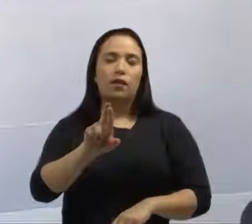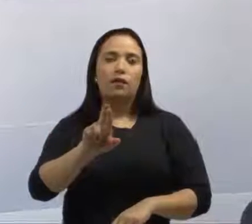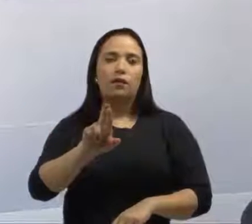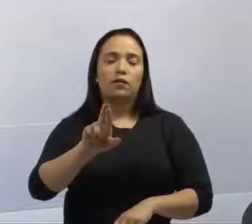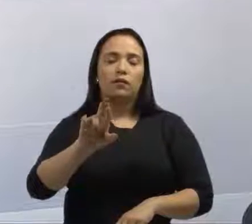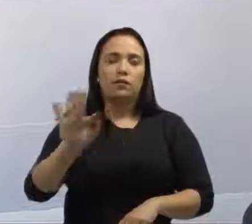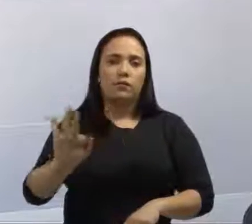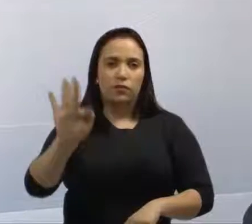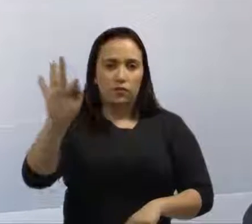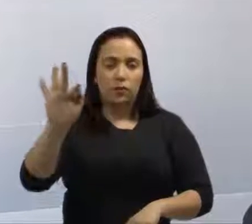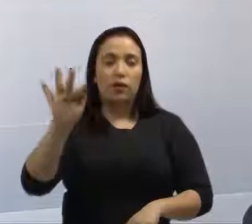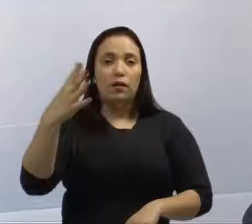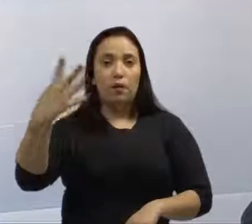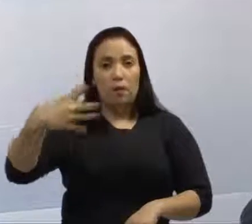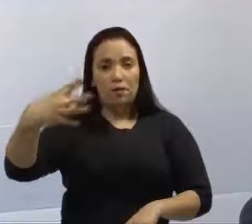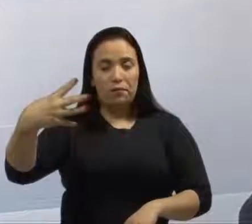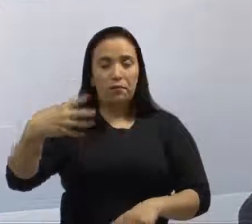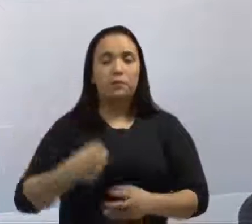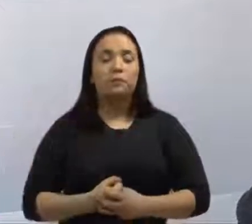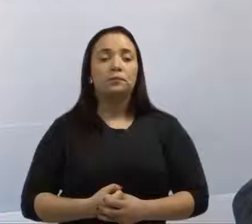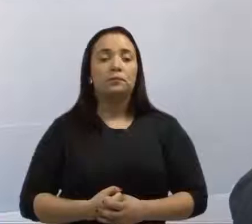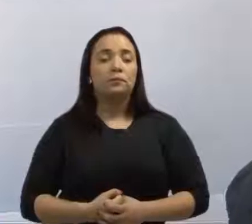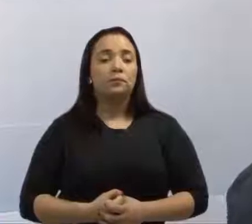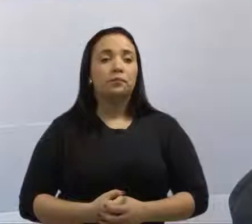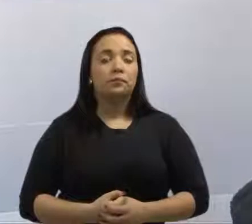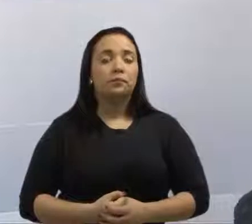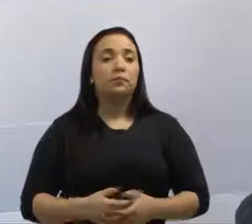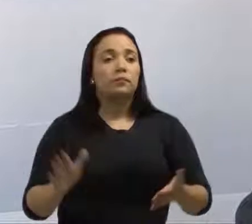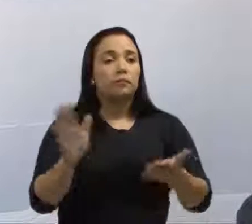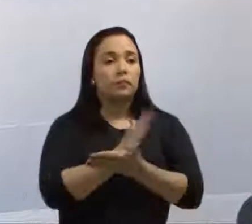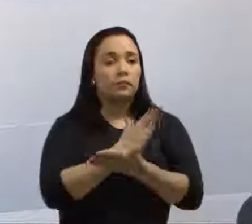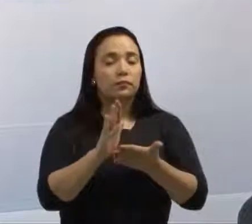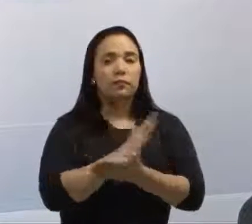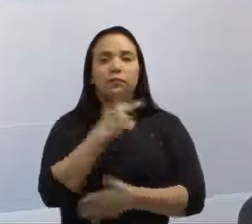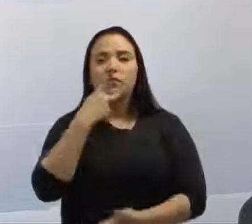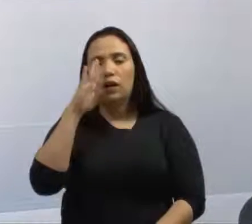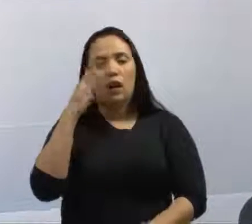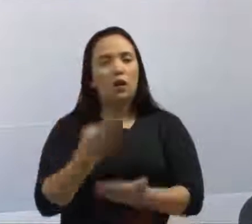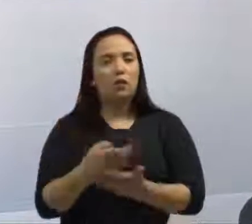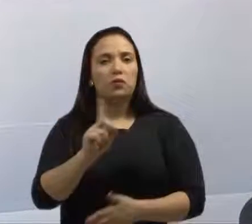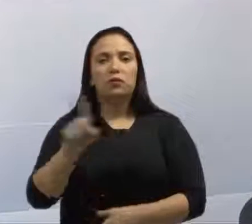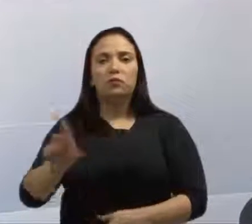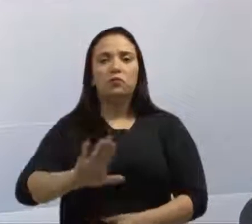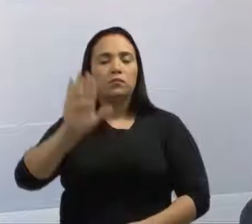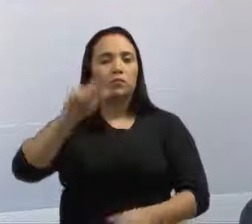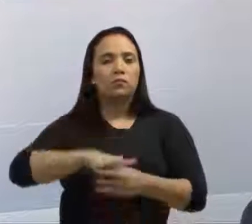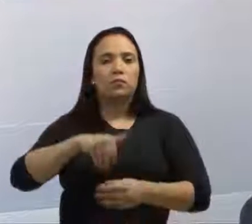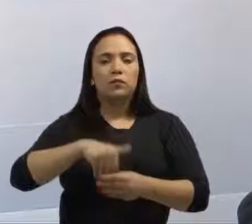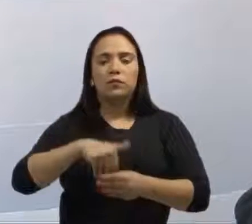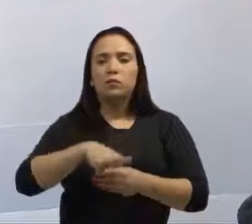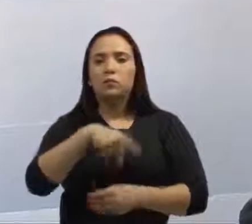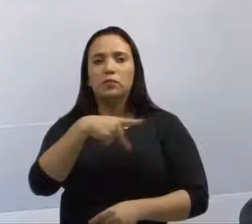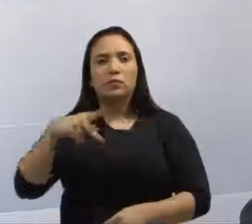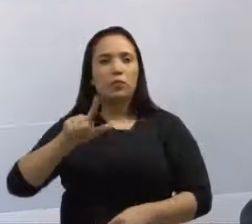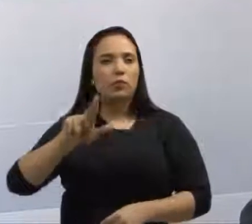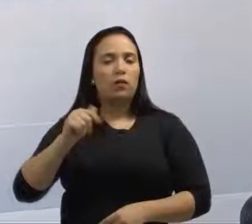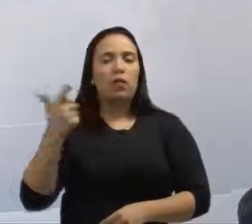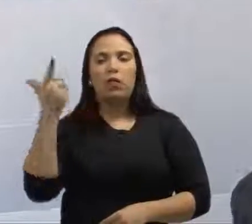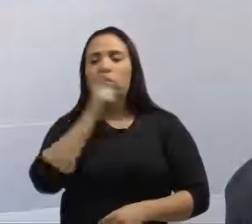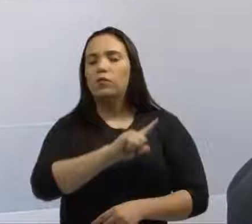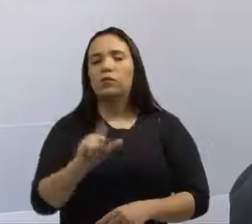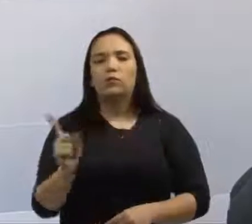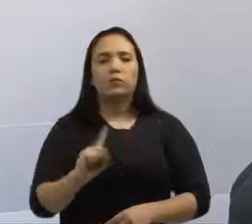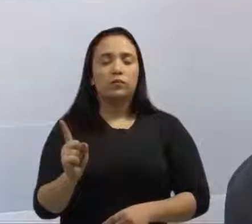Regional Federal da 4ª Região. E o percentual de pessoas que acreditam que o presidente não disputará a eleição em 2018 é